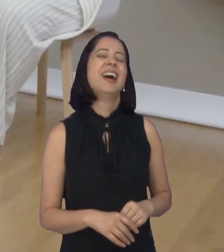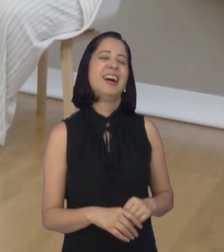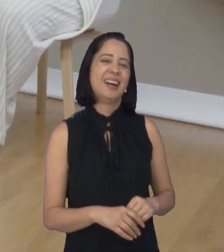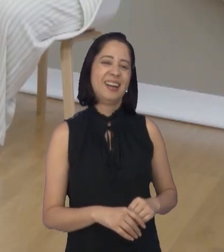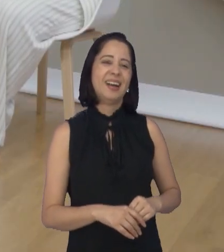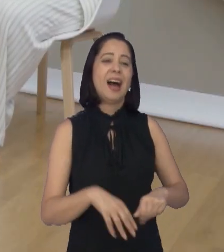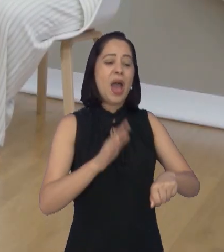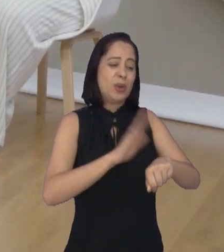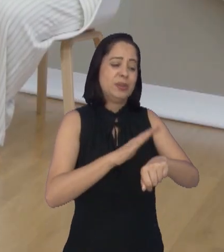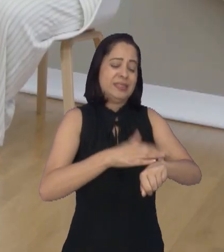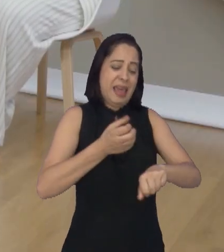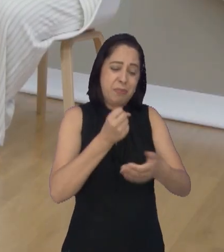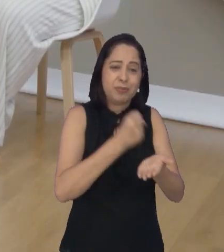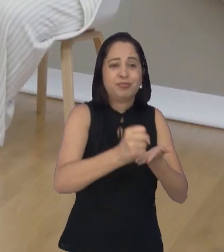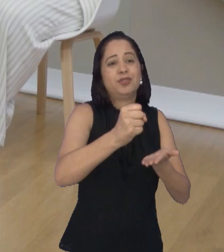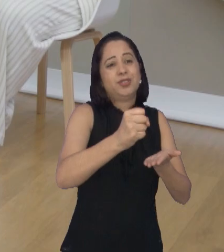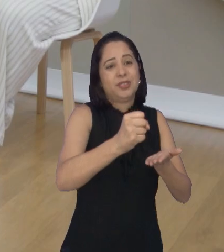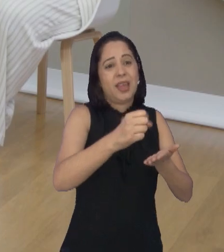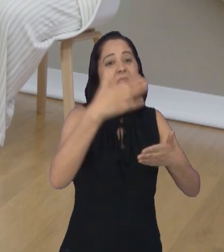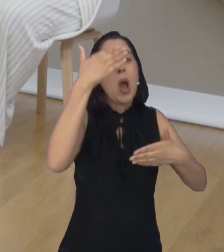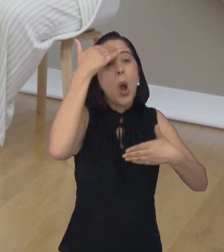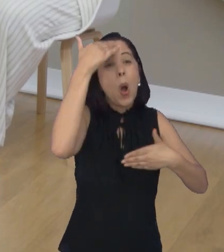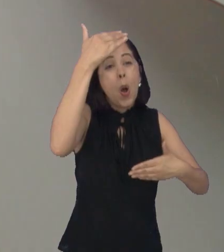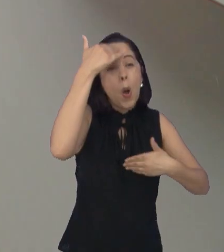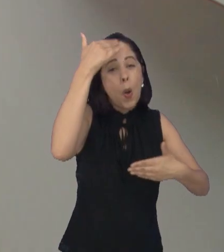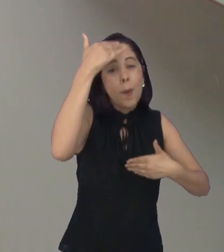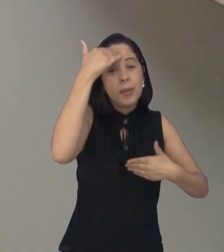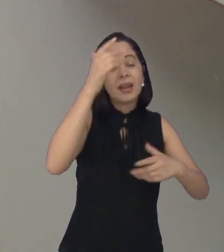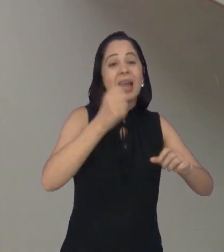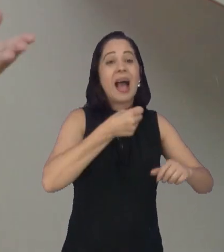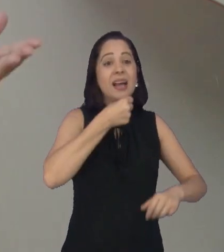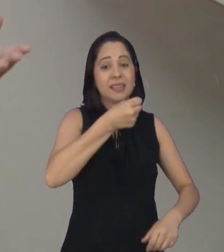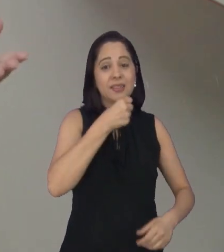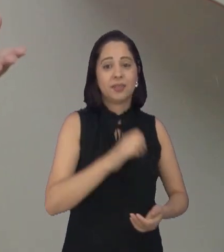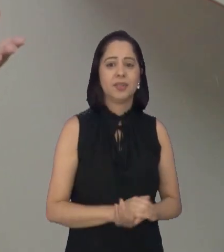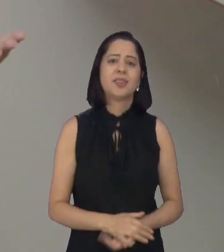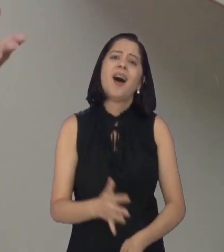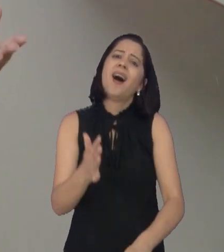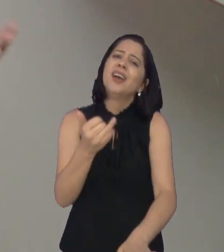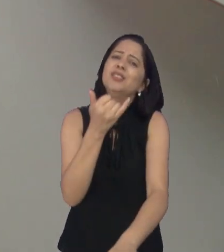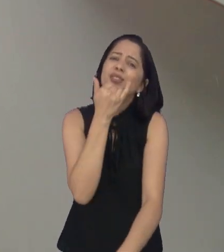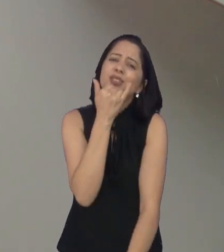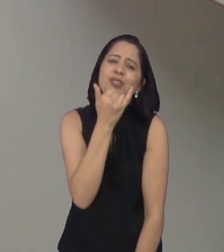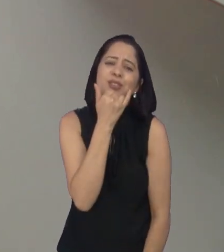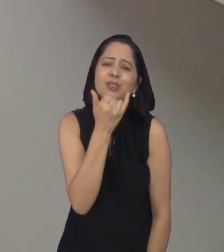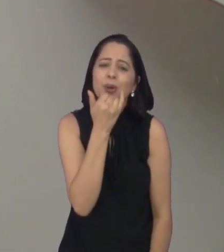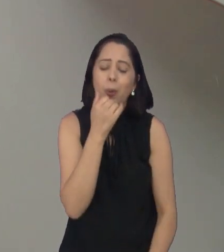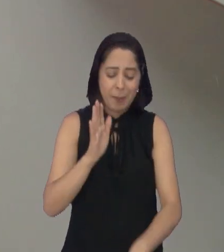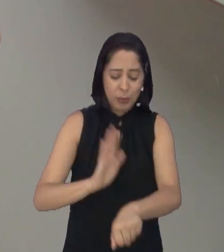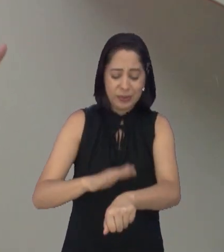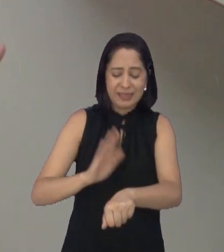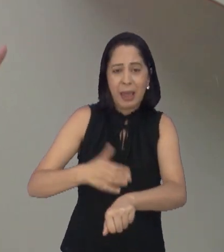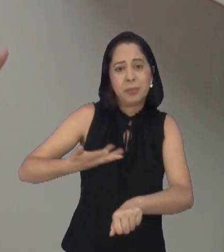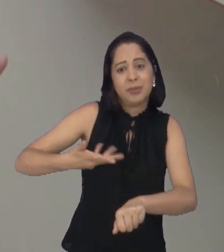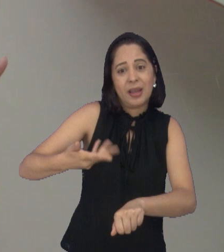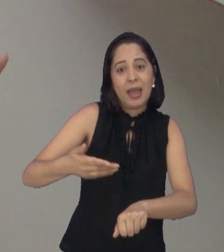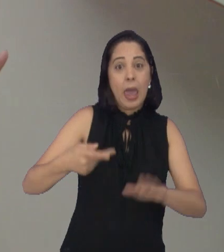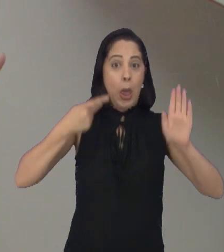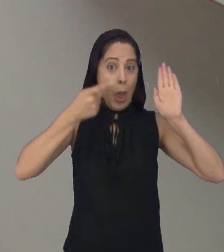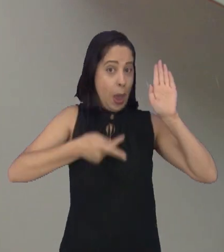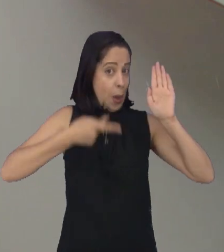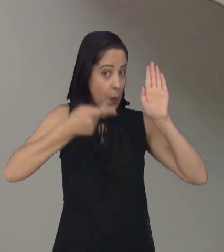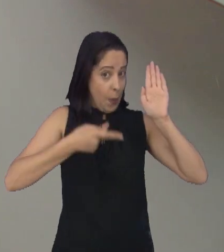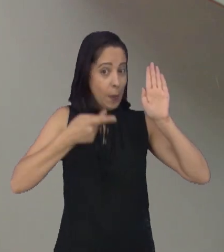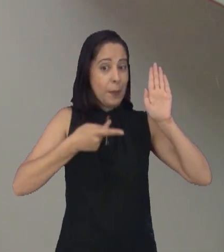Tudo perdão. bem. Marcela, muito obrigada pela sua participação. Gente, desculpa a produção, estourei, mas prometo não fazer isso